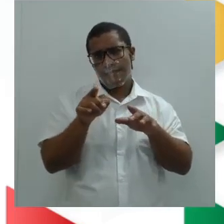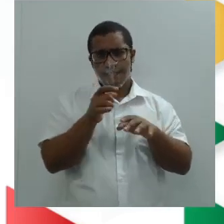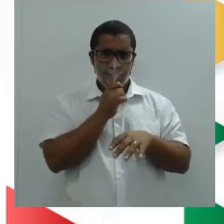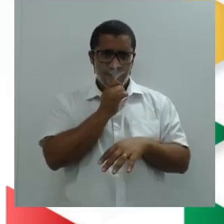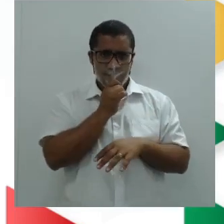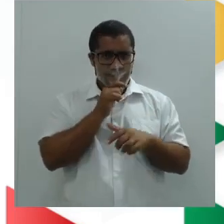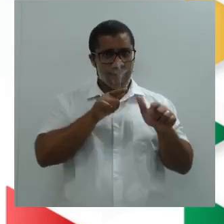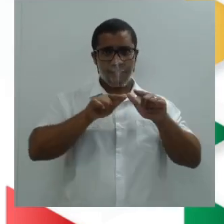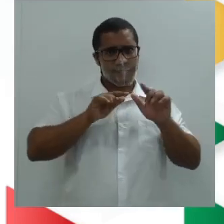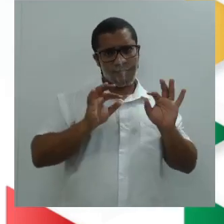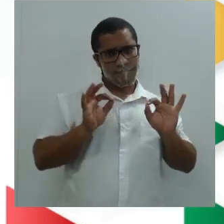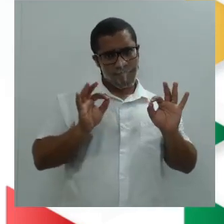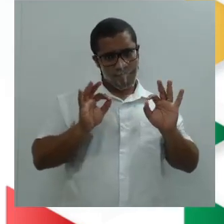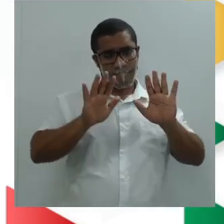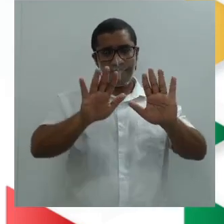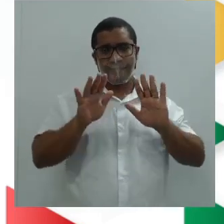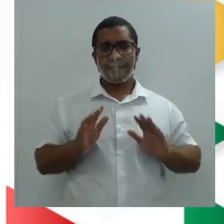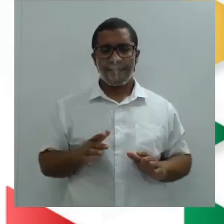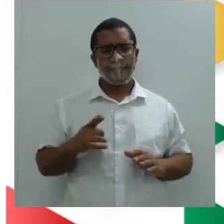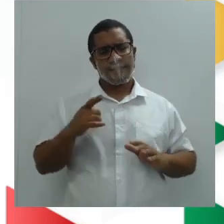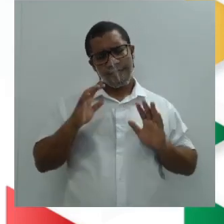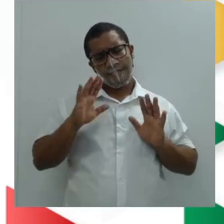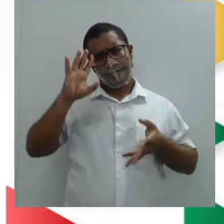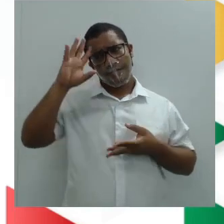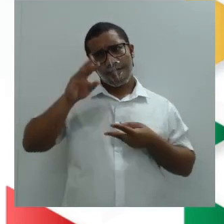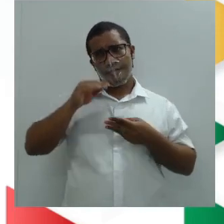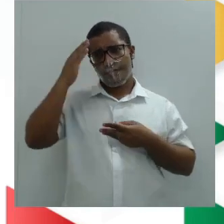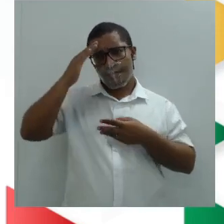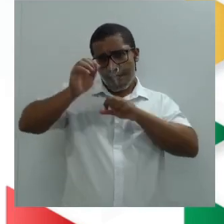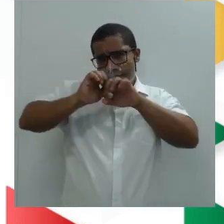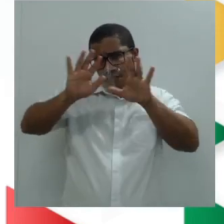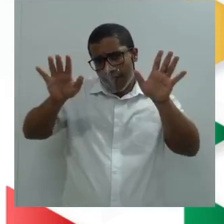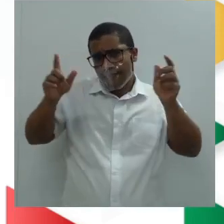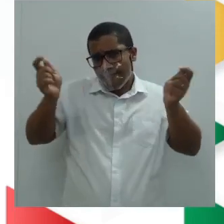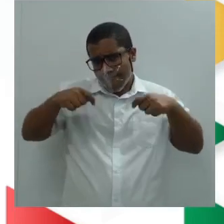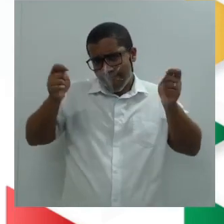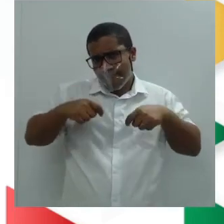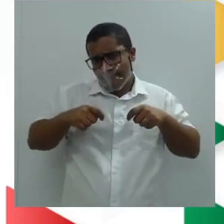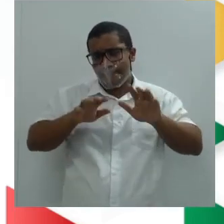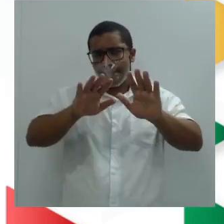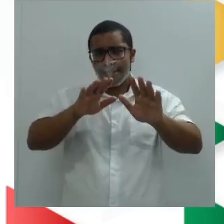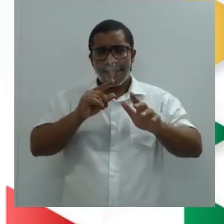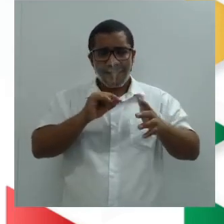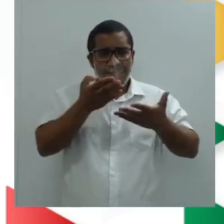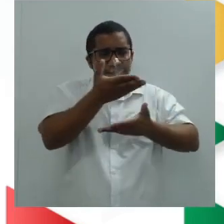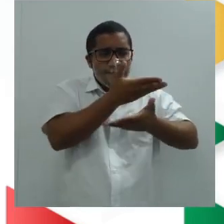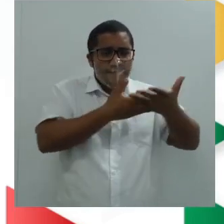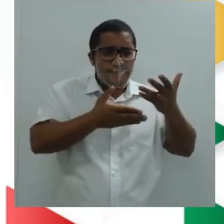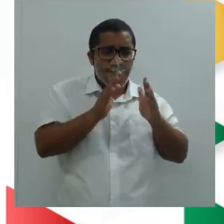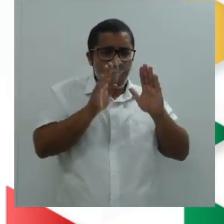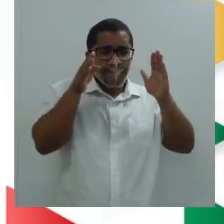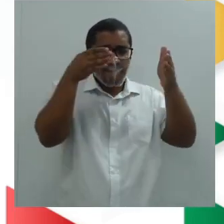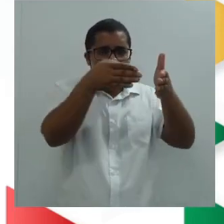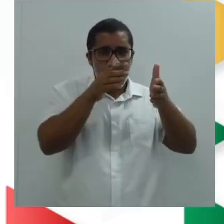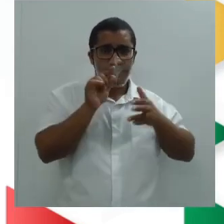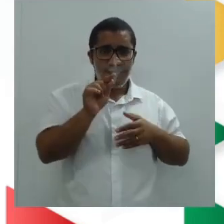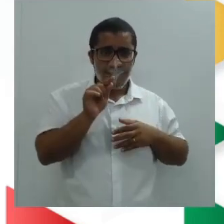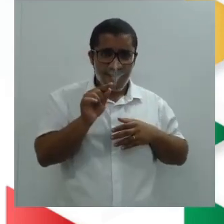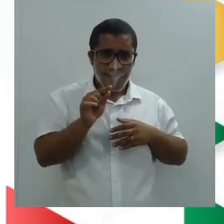não estão trabalhando, mas dá para a gente tentar explicar para vocês. É aquelas interações que elas não